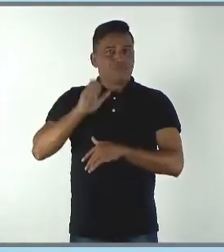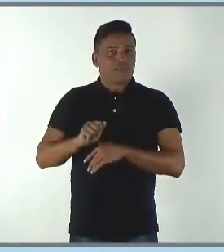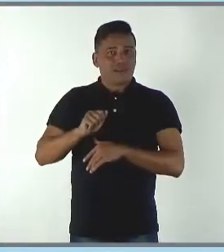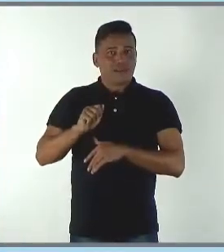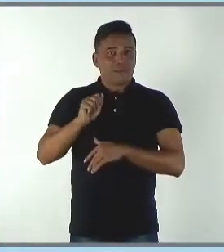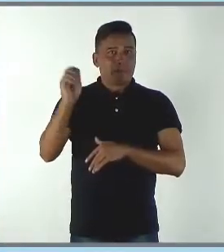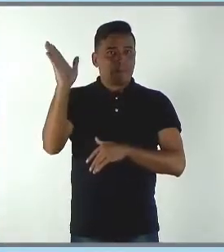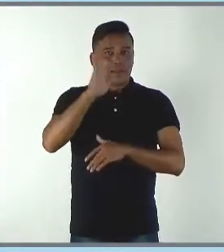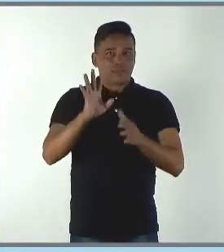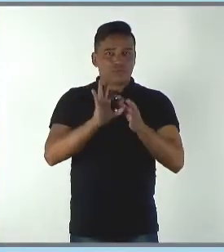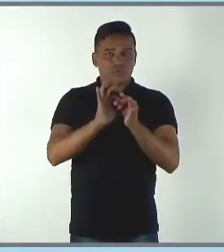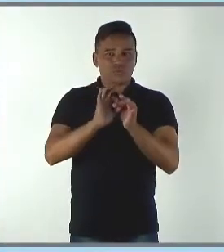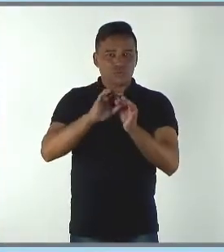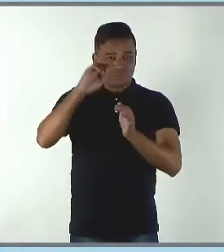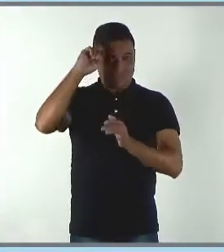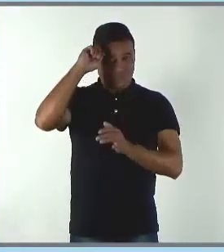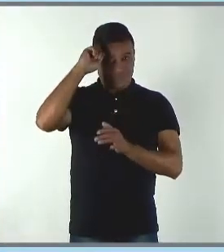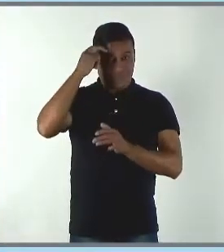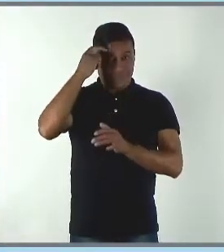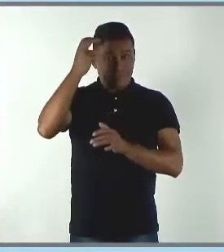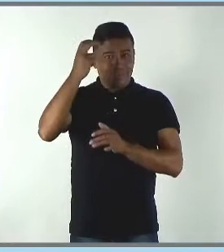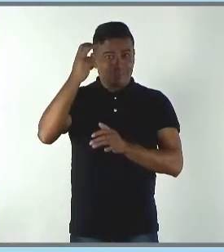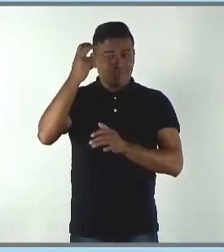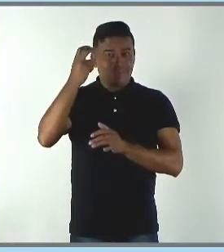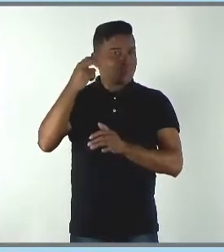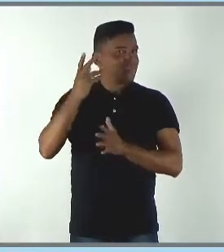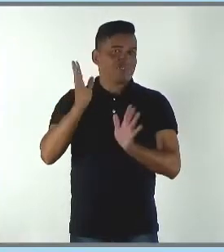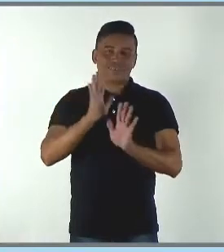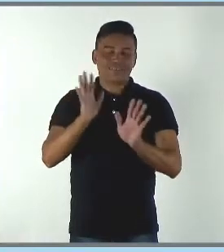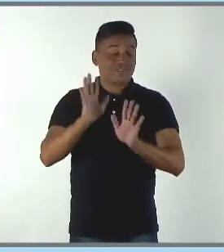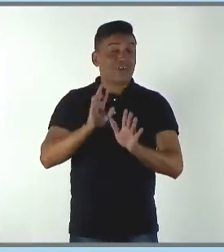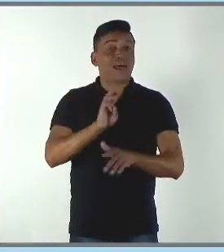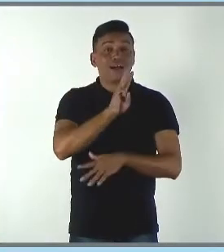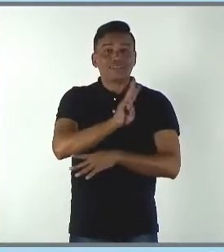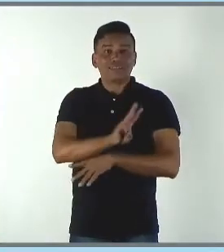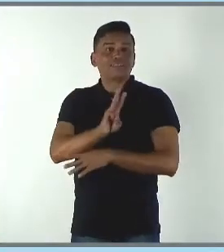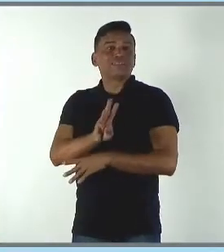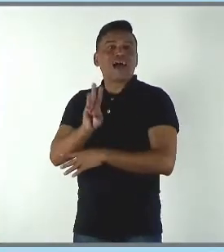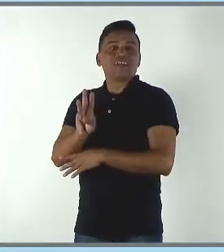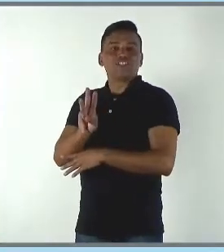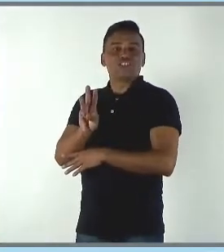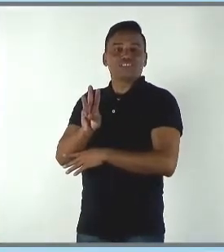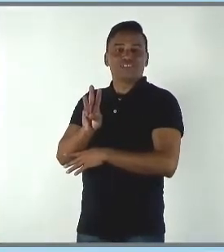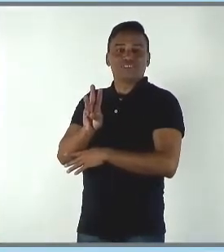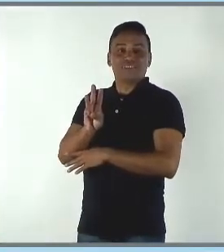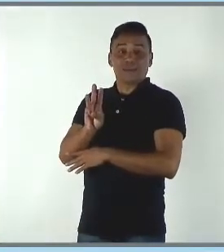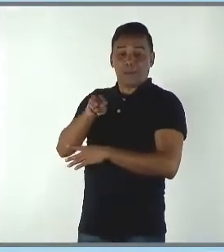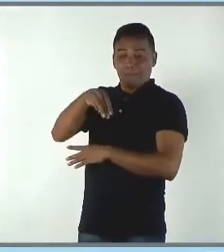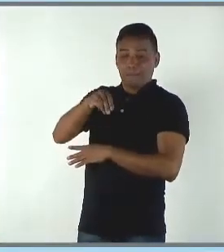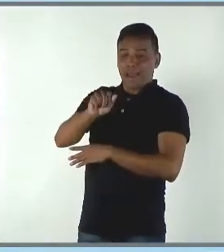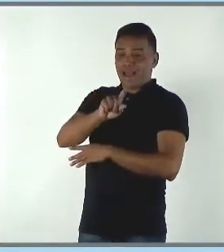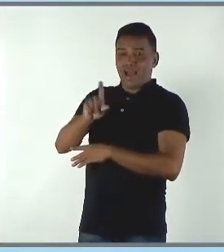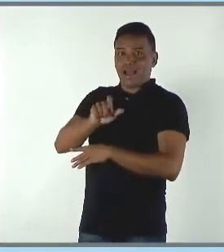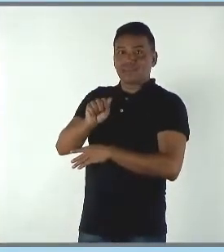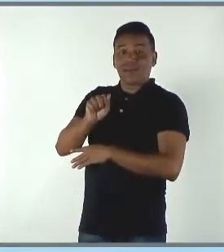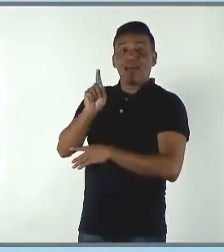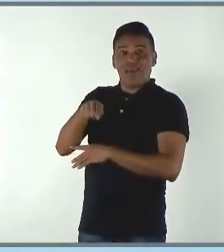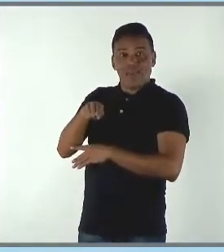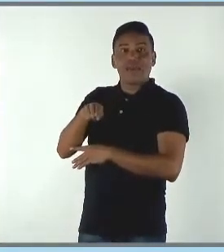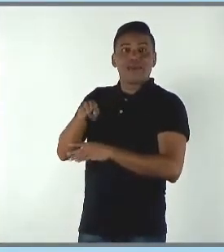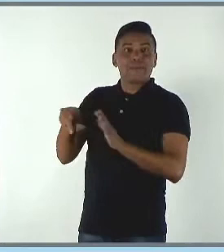da editora. Mas quem vai ao site oficial hoje vai ver lá que ela ampliou esse leque para falar também que é uma editora da cultura